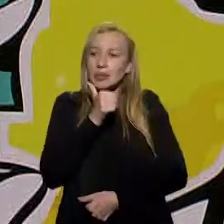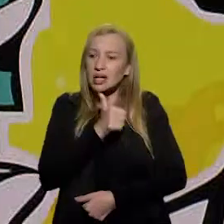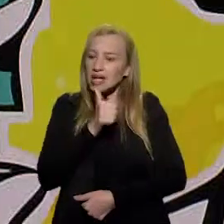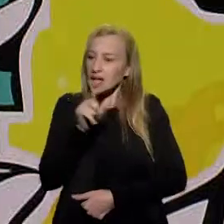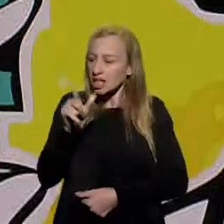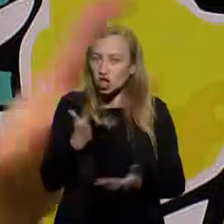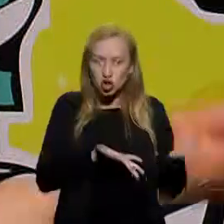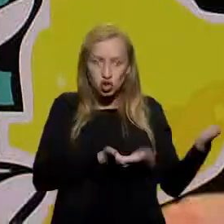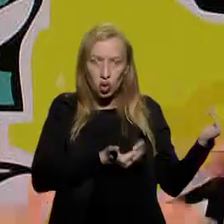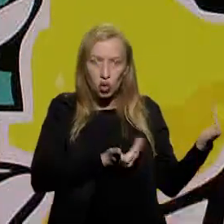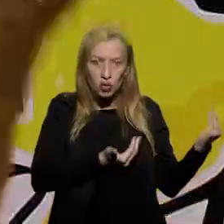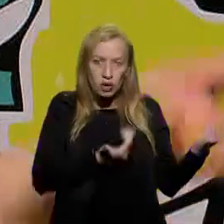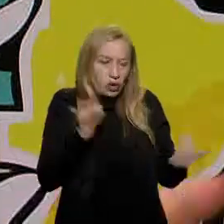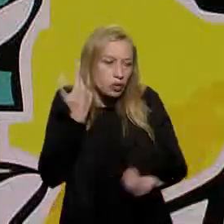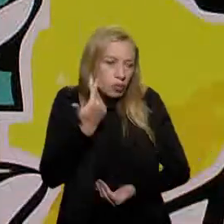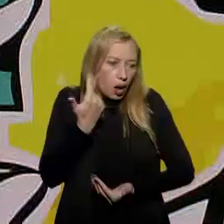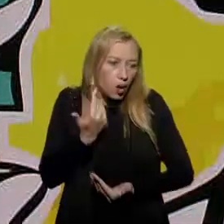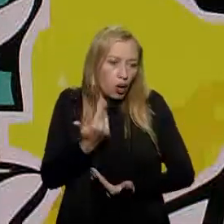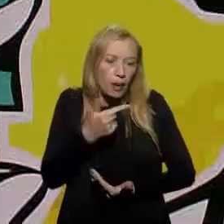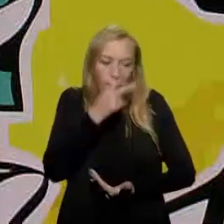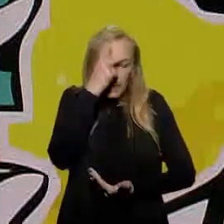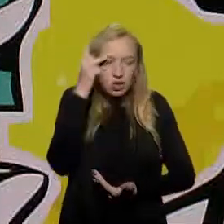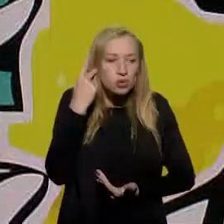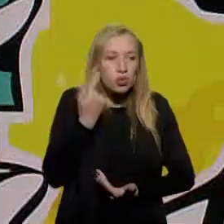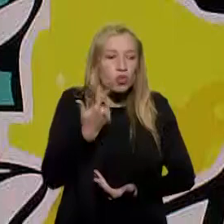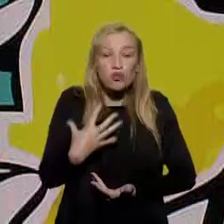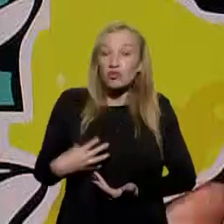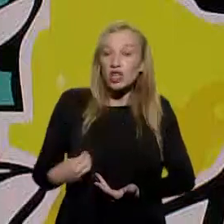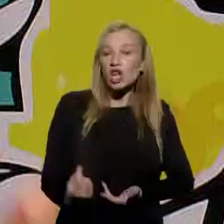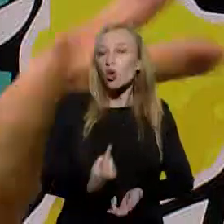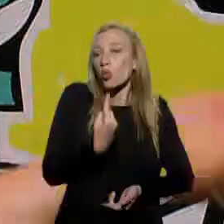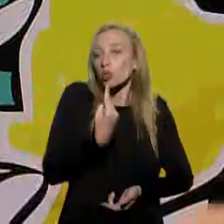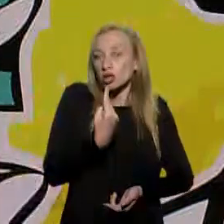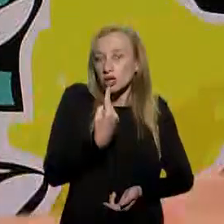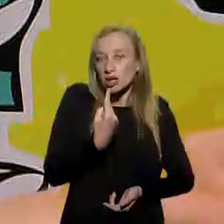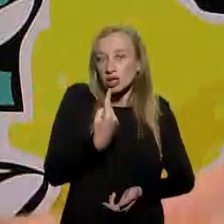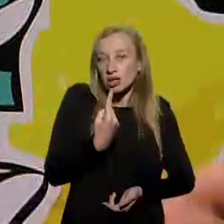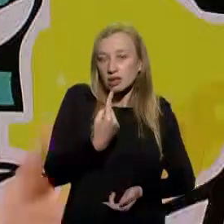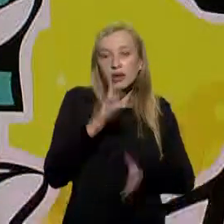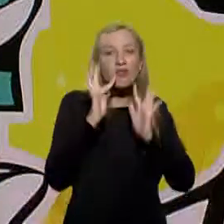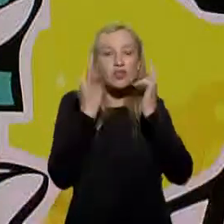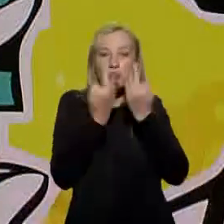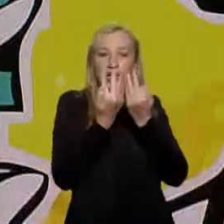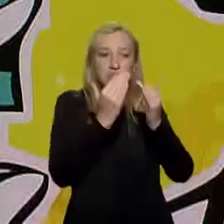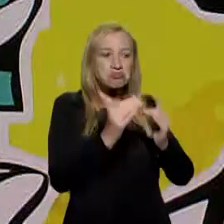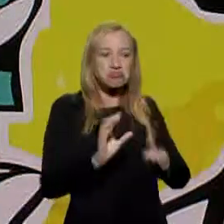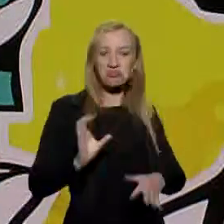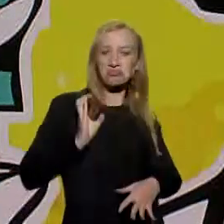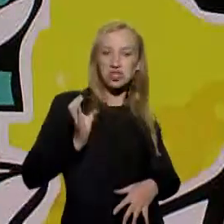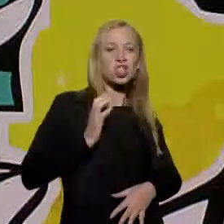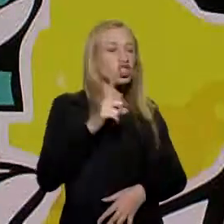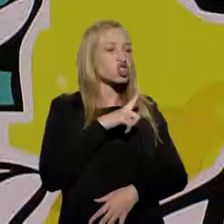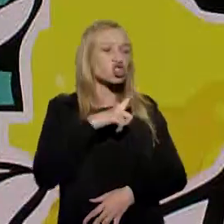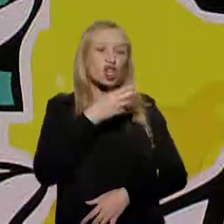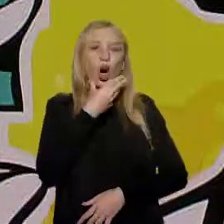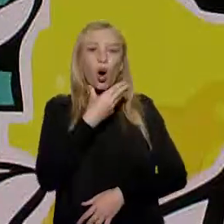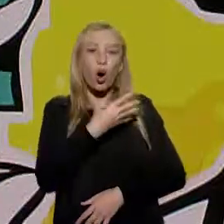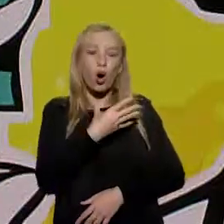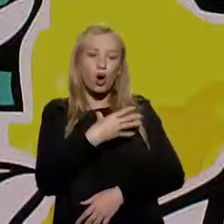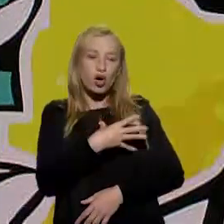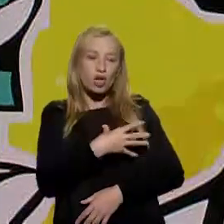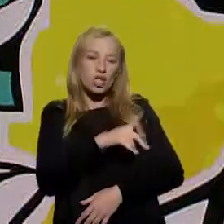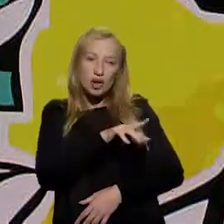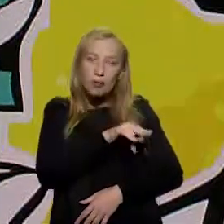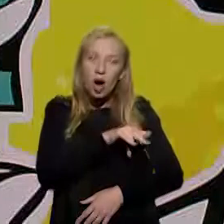quando jovem é naturalmente uma pessoa filha única mulher uma família de nobres que tinham os irmãos e